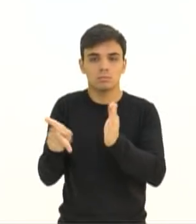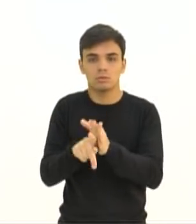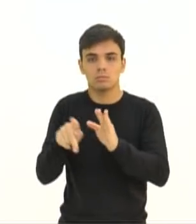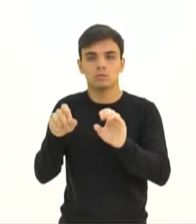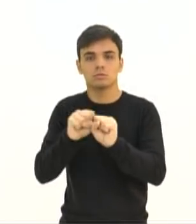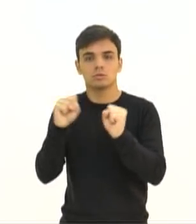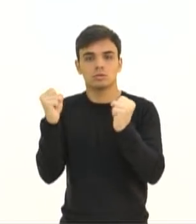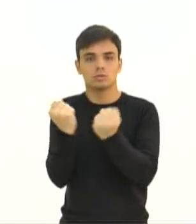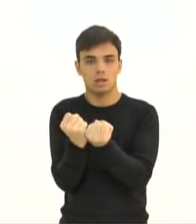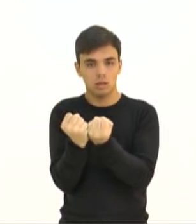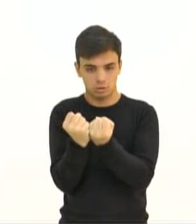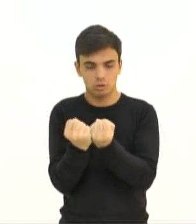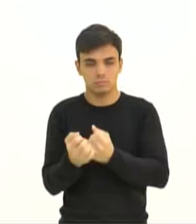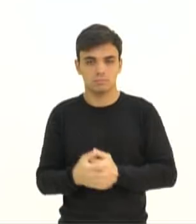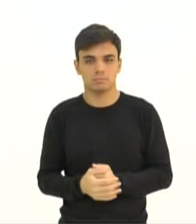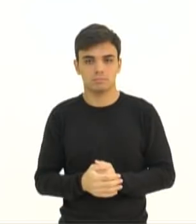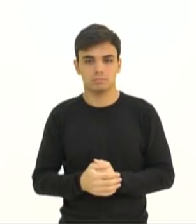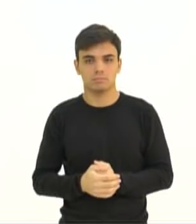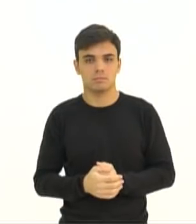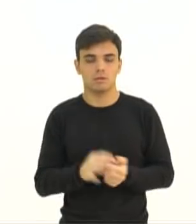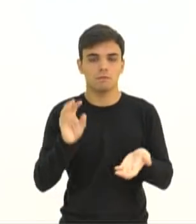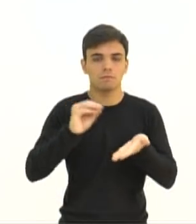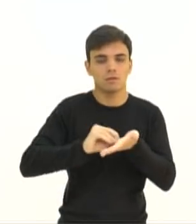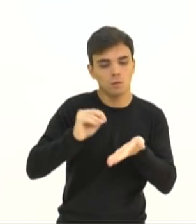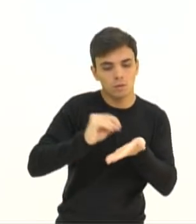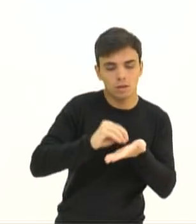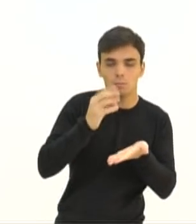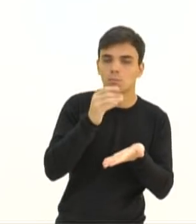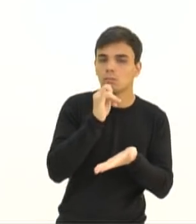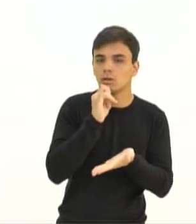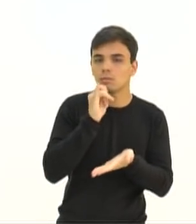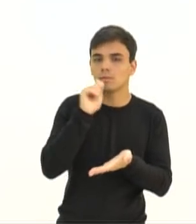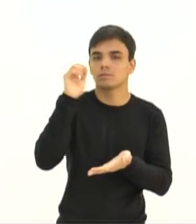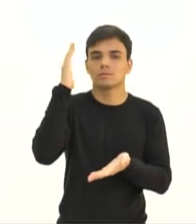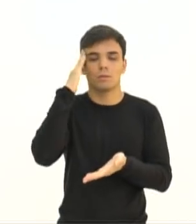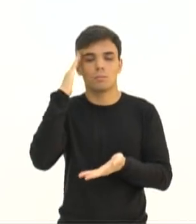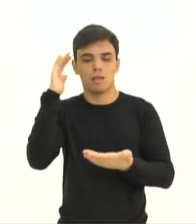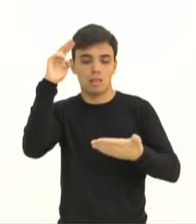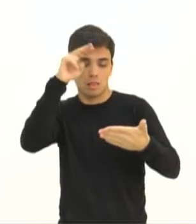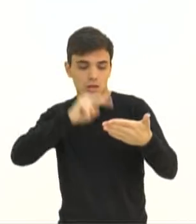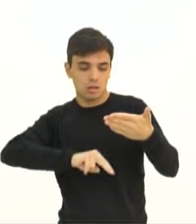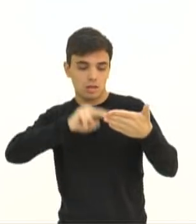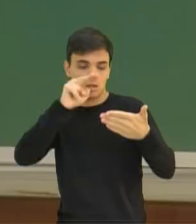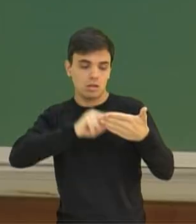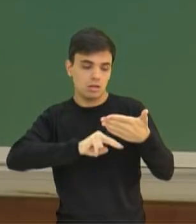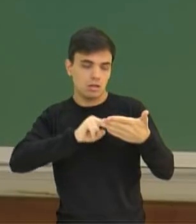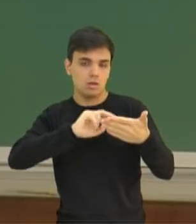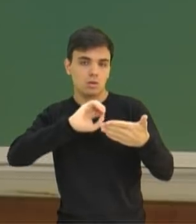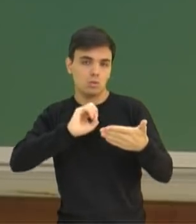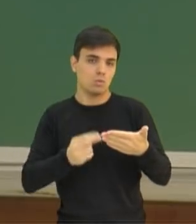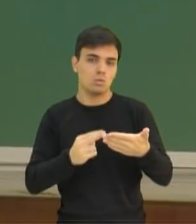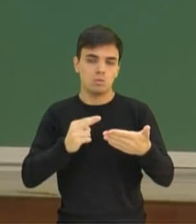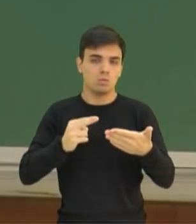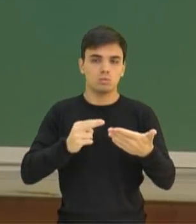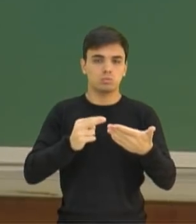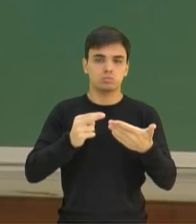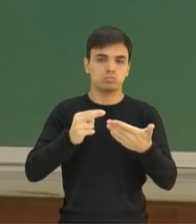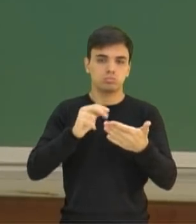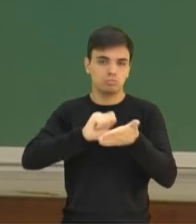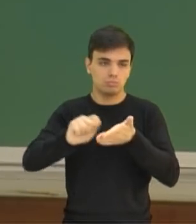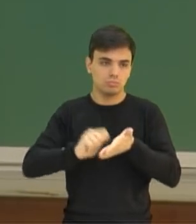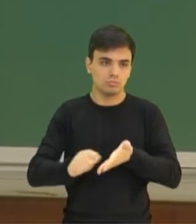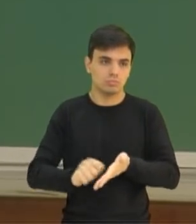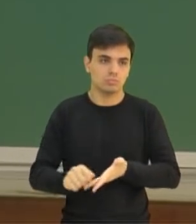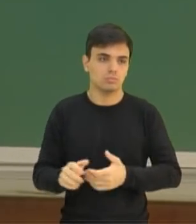daquele lugar. Então, o analfabetismo é um fator importante. O quanto há de acesso à educação. A região Nordeste aqui